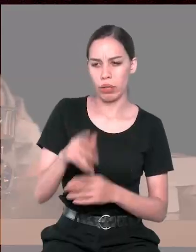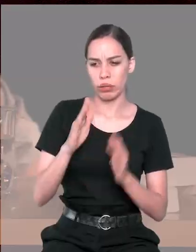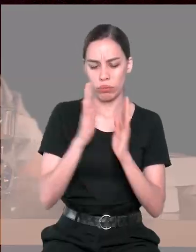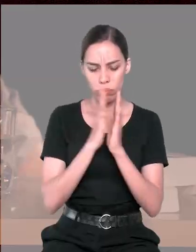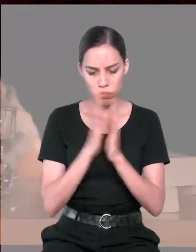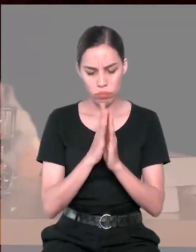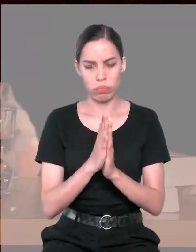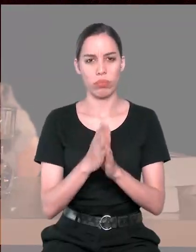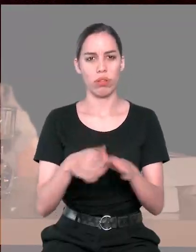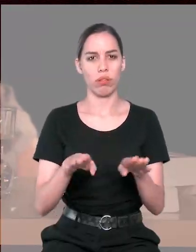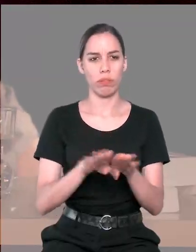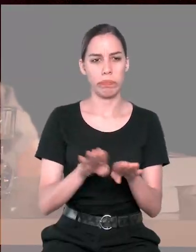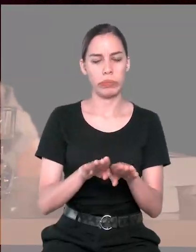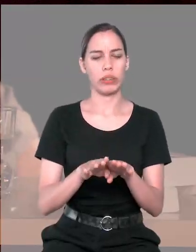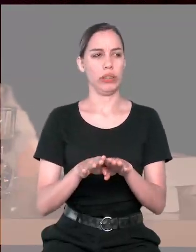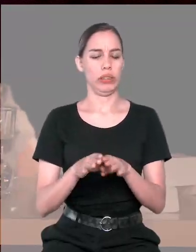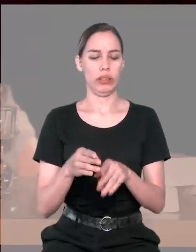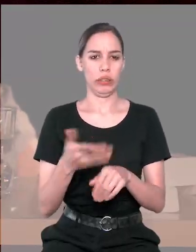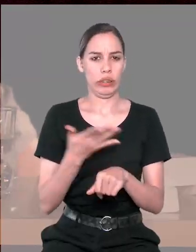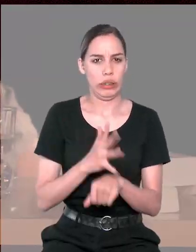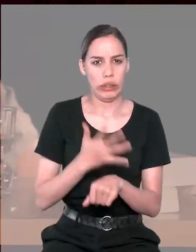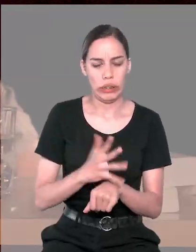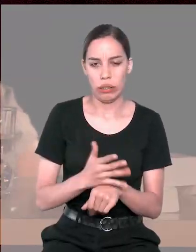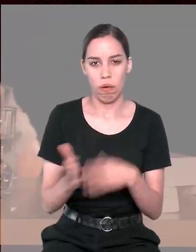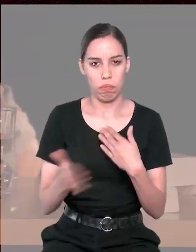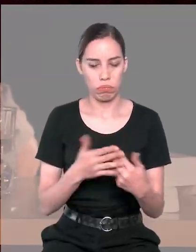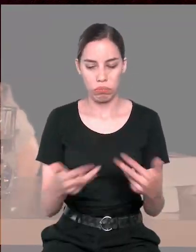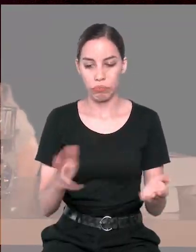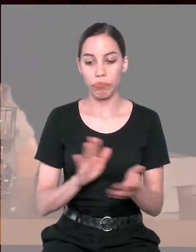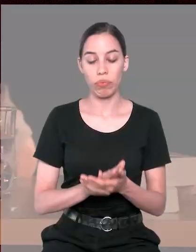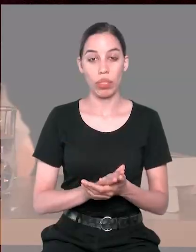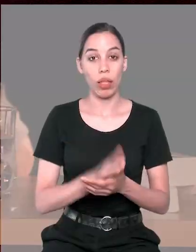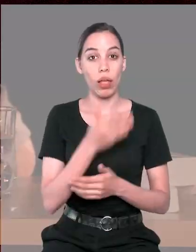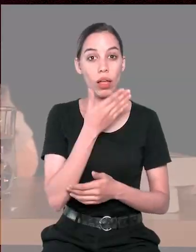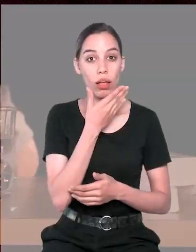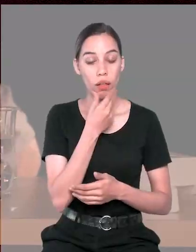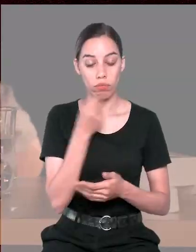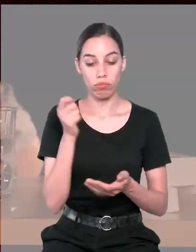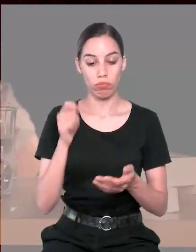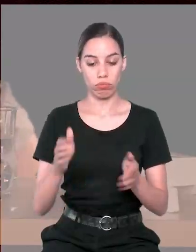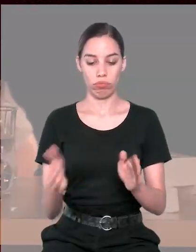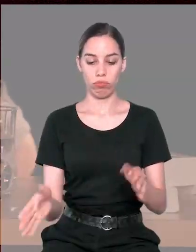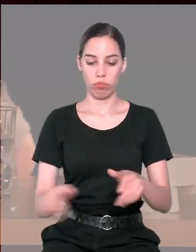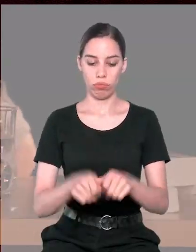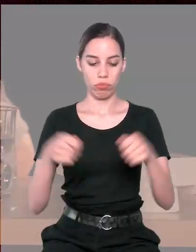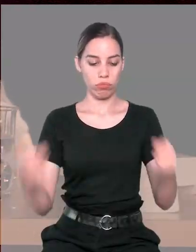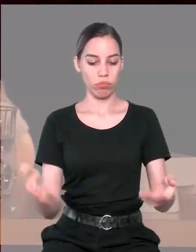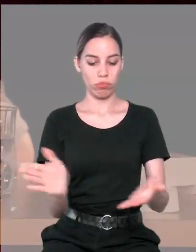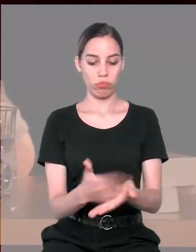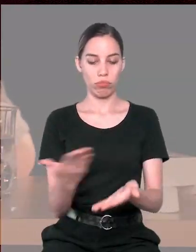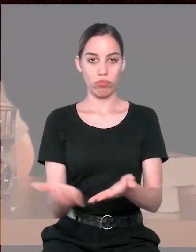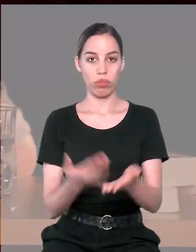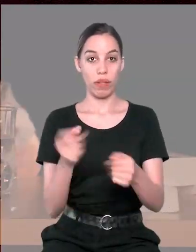de espíritos do São João da Cruz, como ele gostava de dizer, que foi um dos grandes inspiradores, e ele anotava esses cadernos que, ao longo da